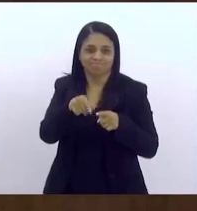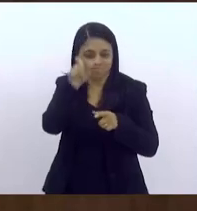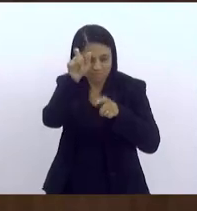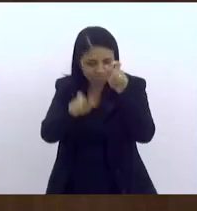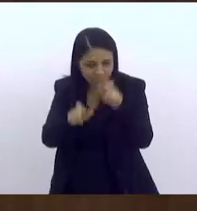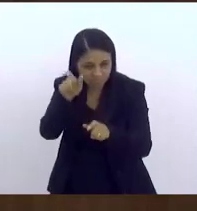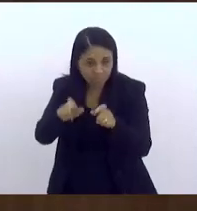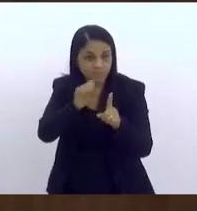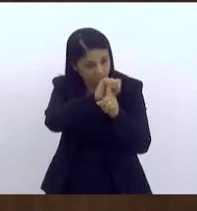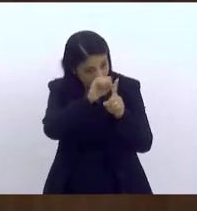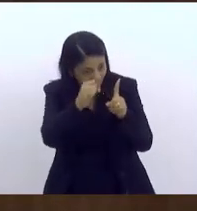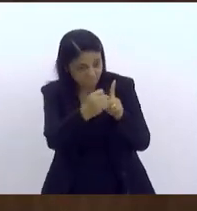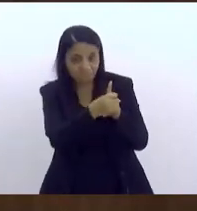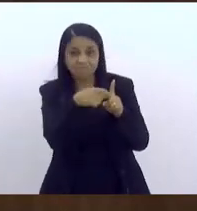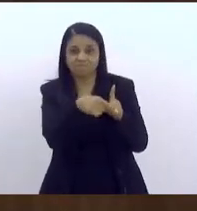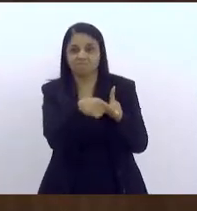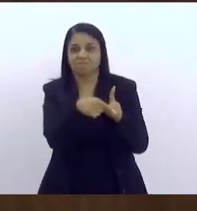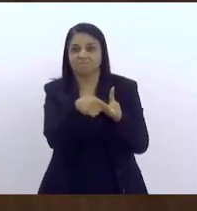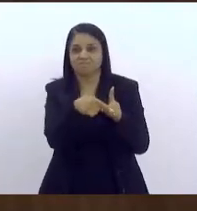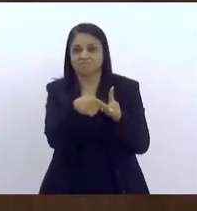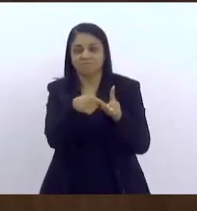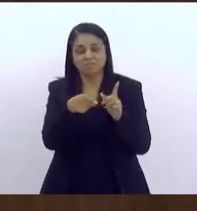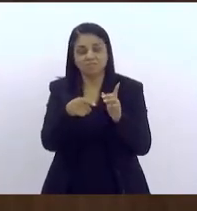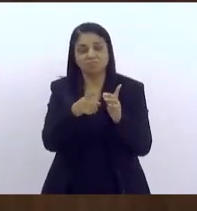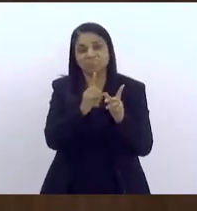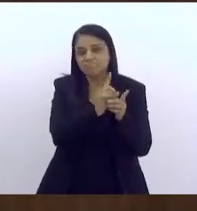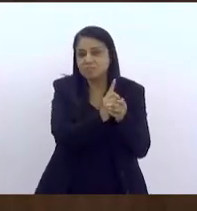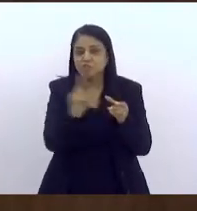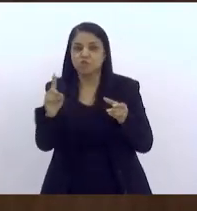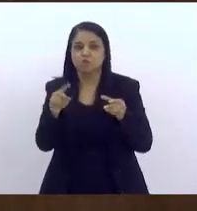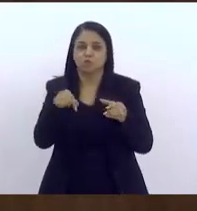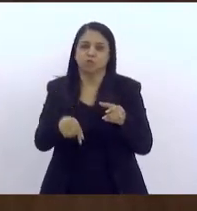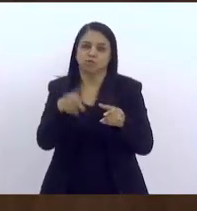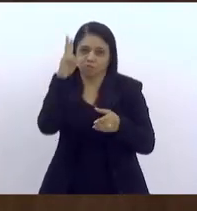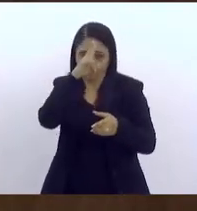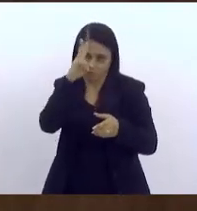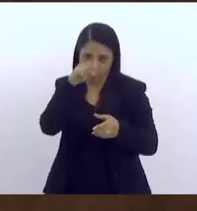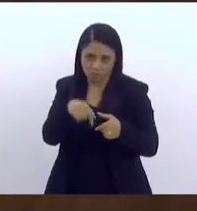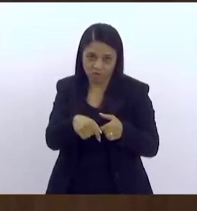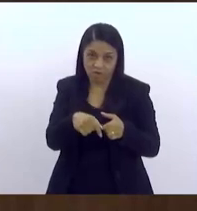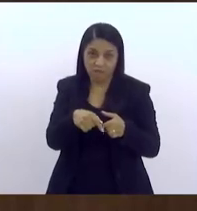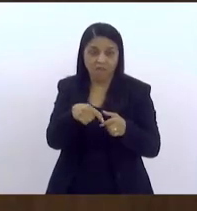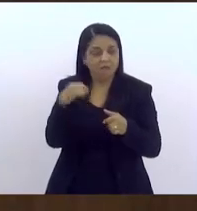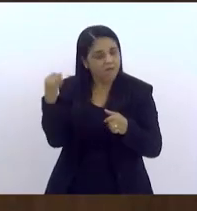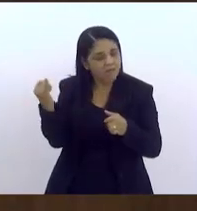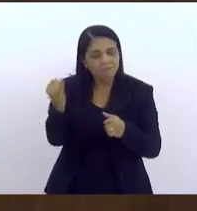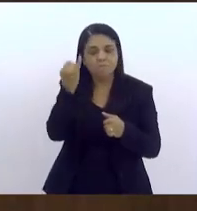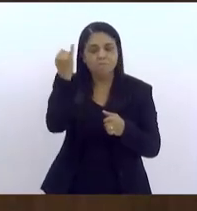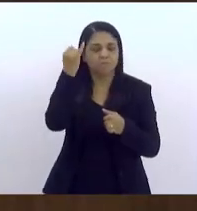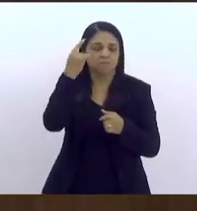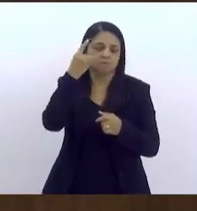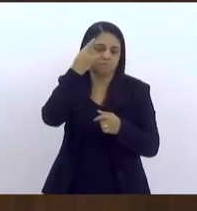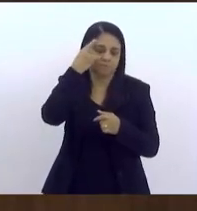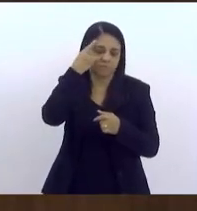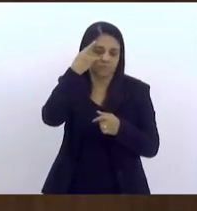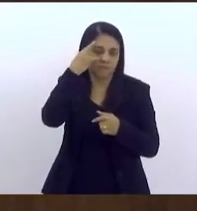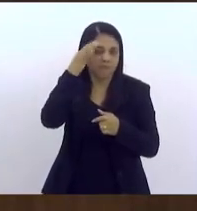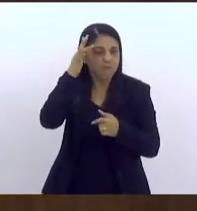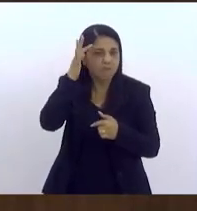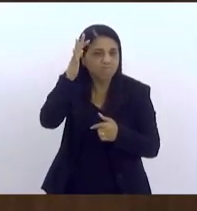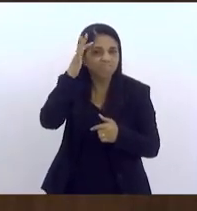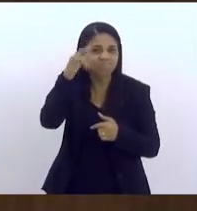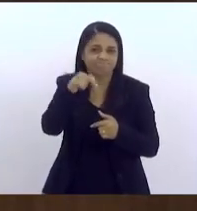nossas sociedades mas que são historicamente excluídos delas eu acho que aí tem um ponto importante para a gente pensar né